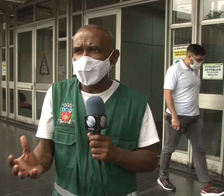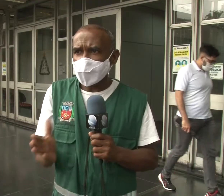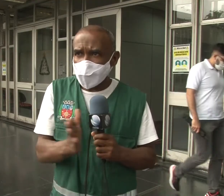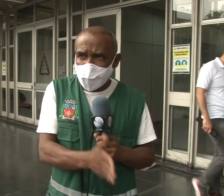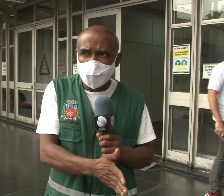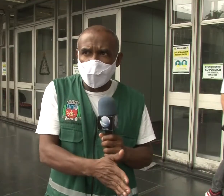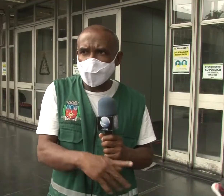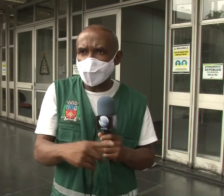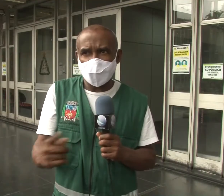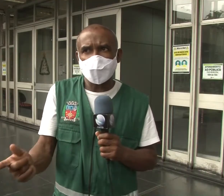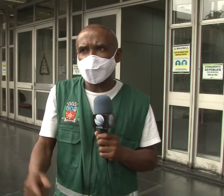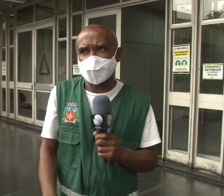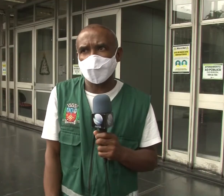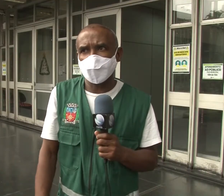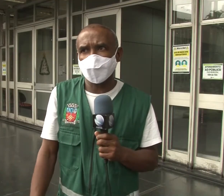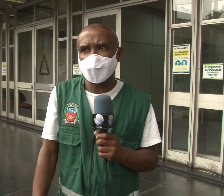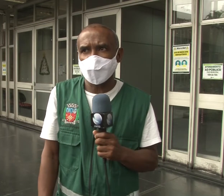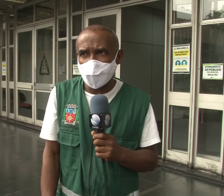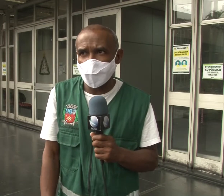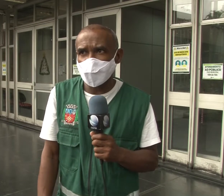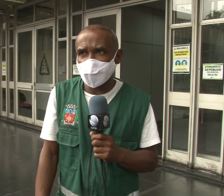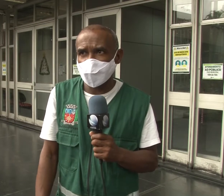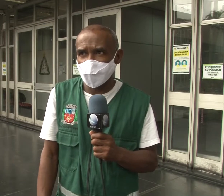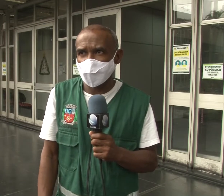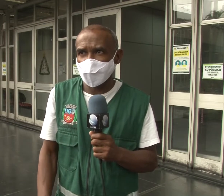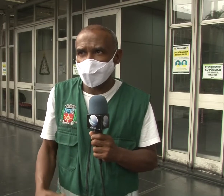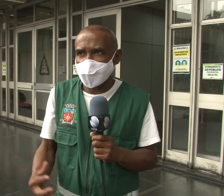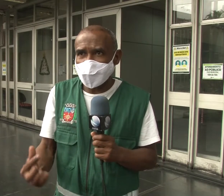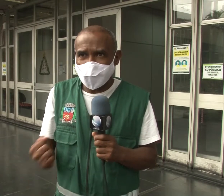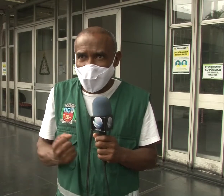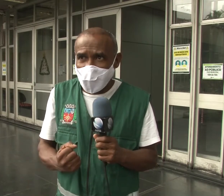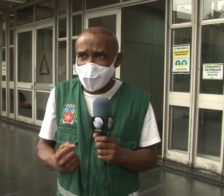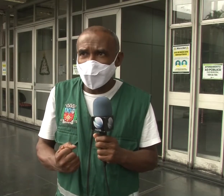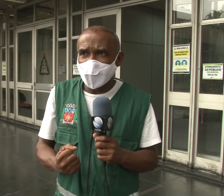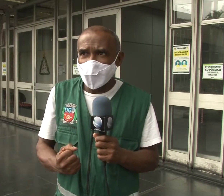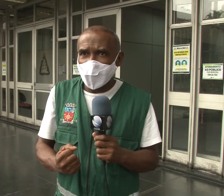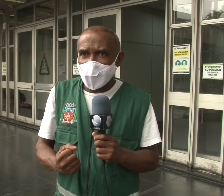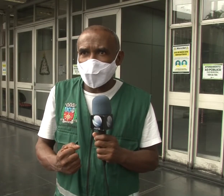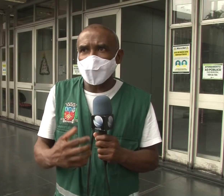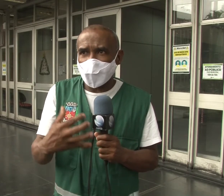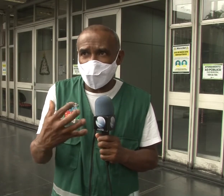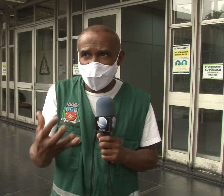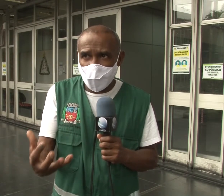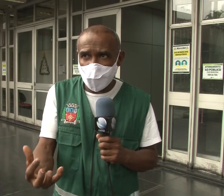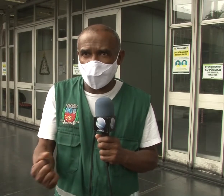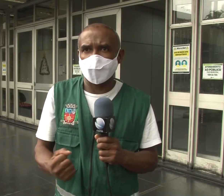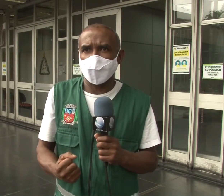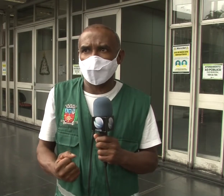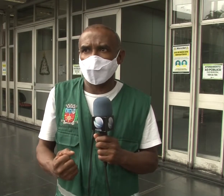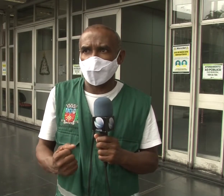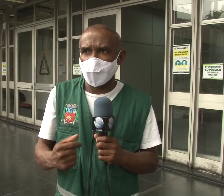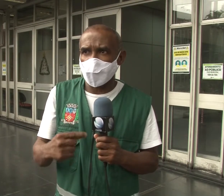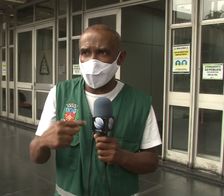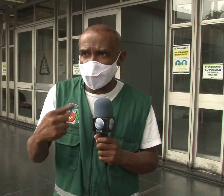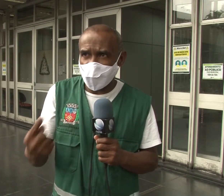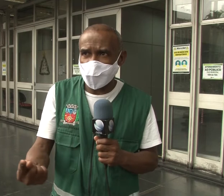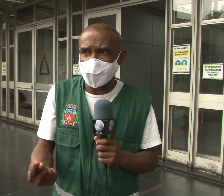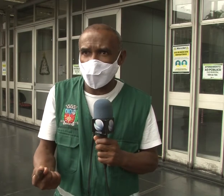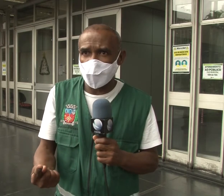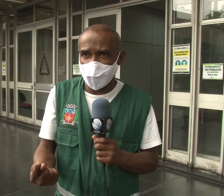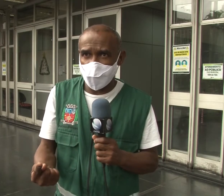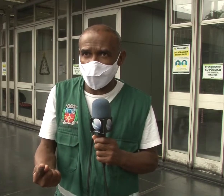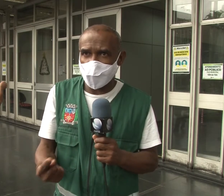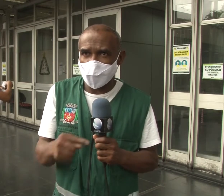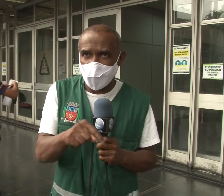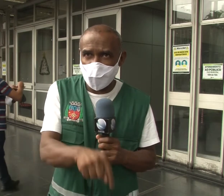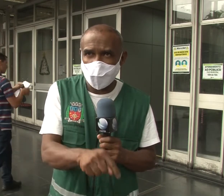local, que futuramente vai passar por uma reurbanização. Então, a ideia é que elas fiquem no seu próprio local, onde já